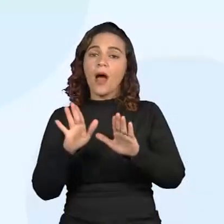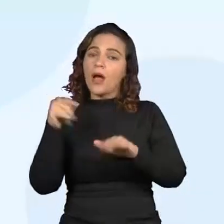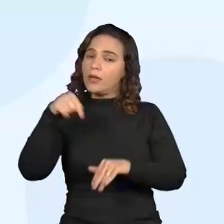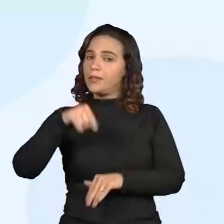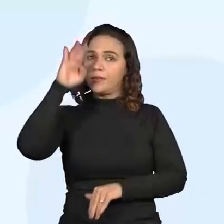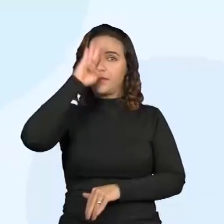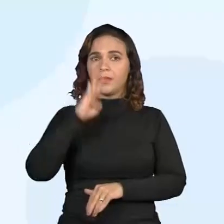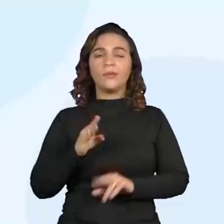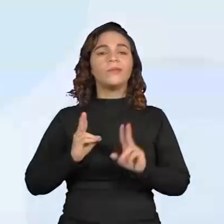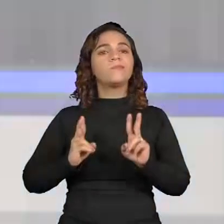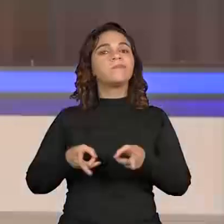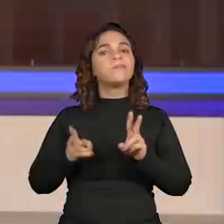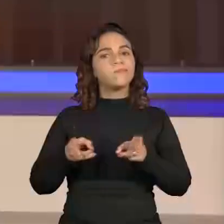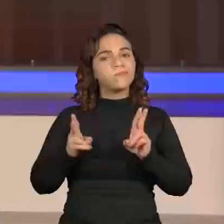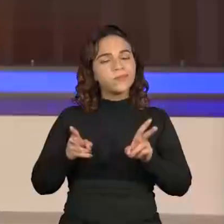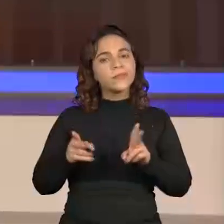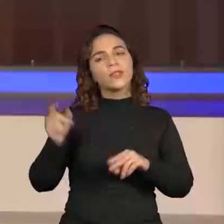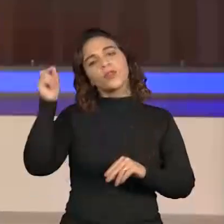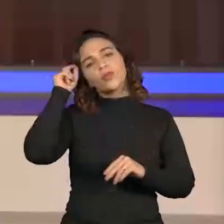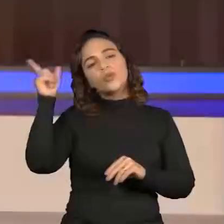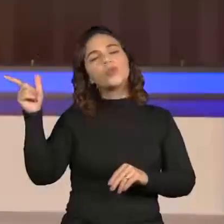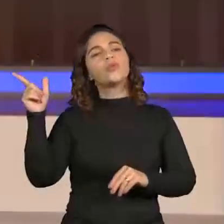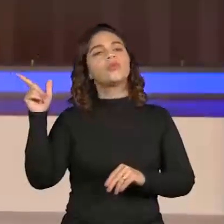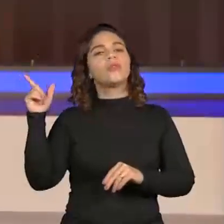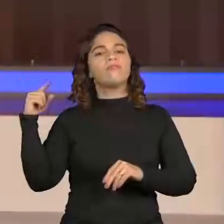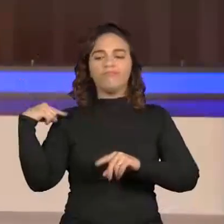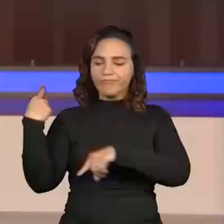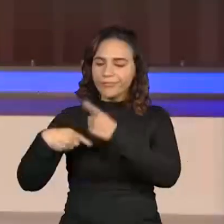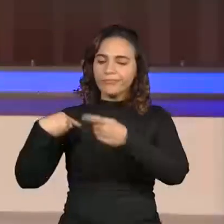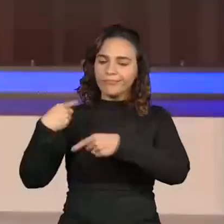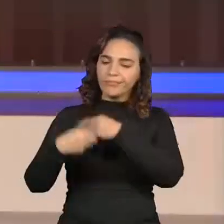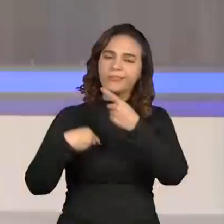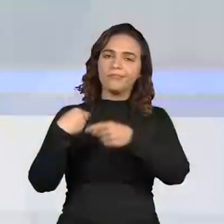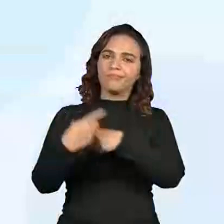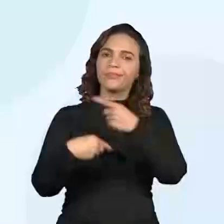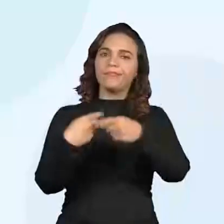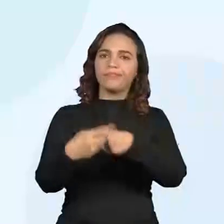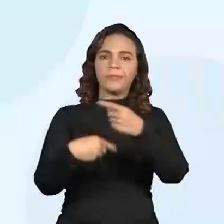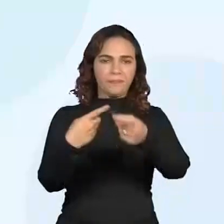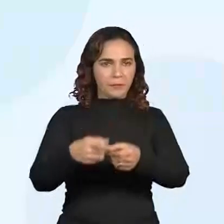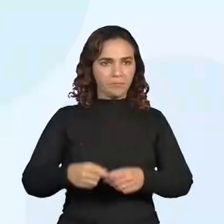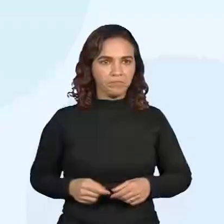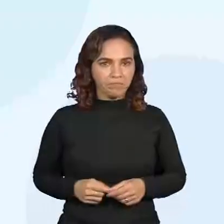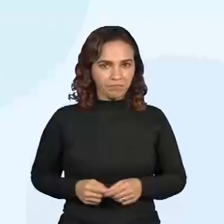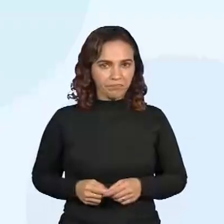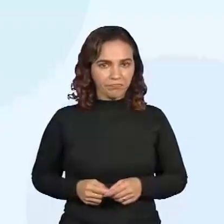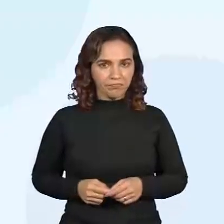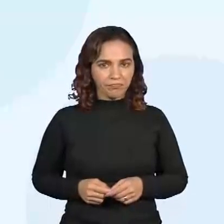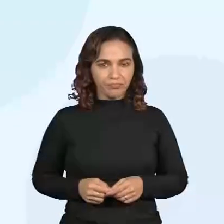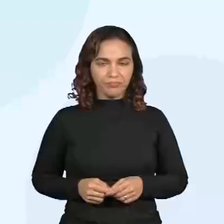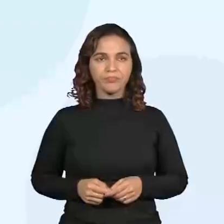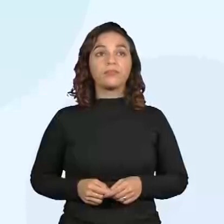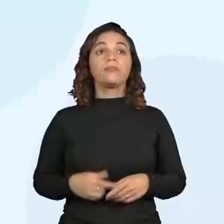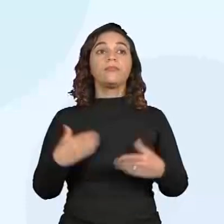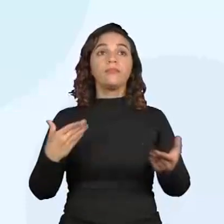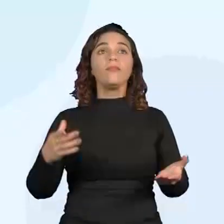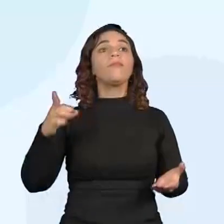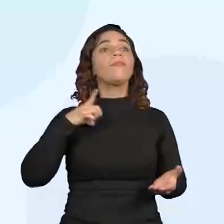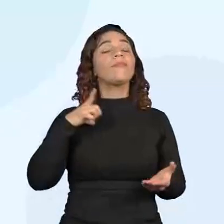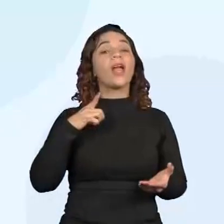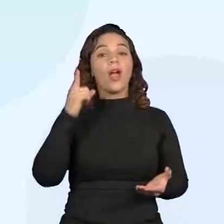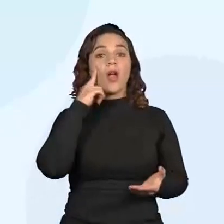território, proliferando aí a sua cultura, né? Enriquecendo a nossa cultura. Várias etnias